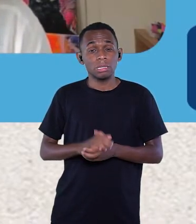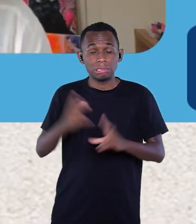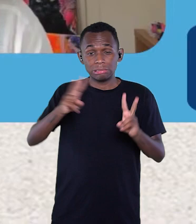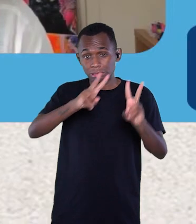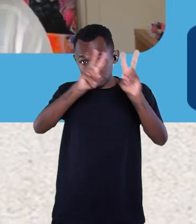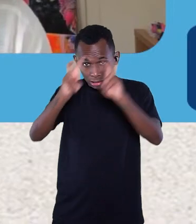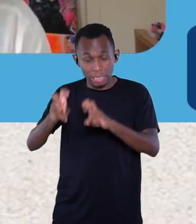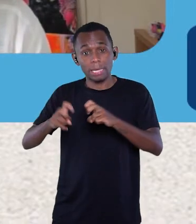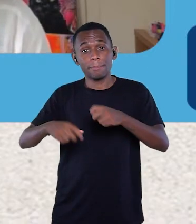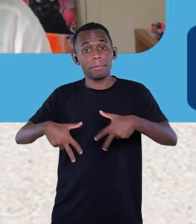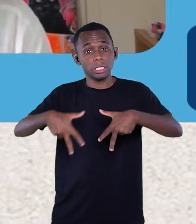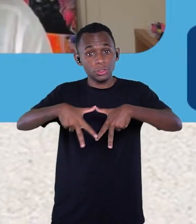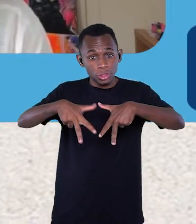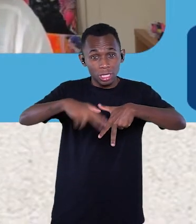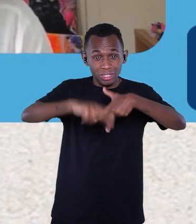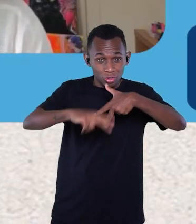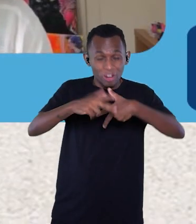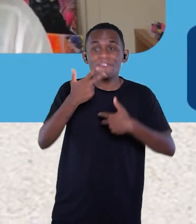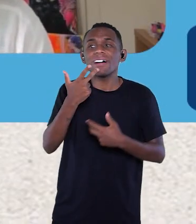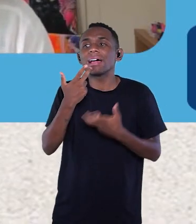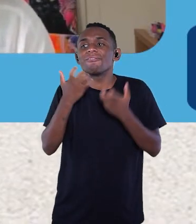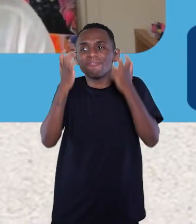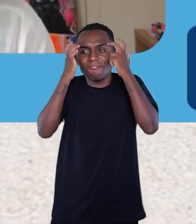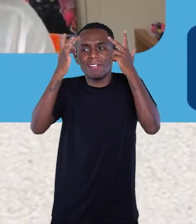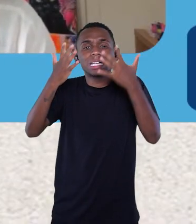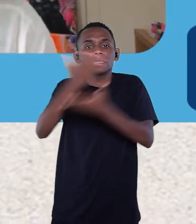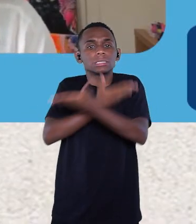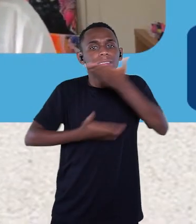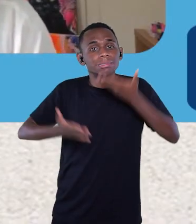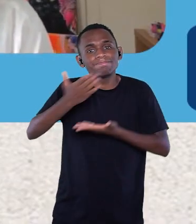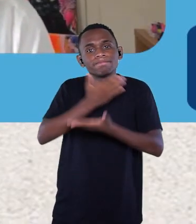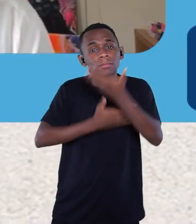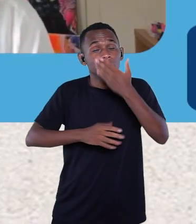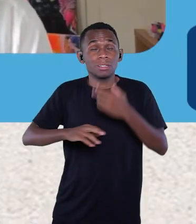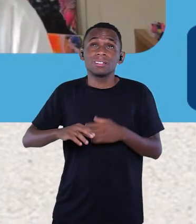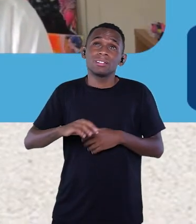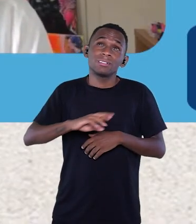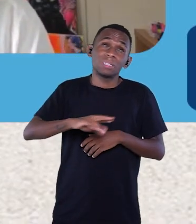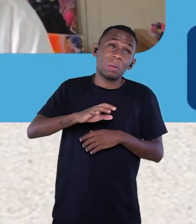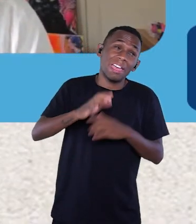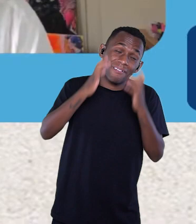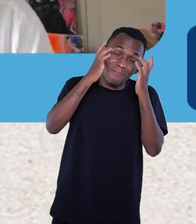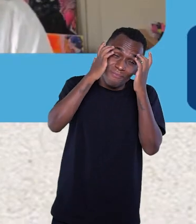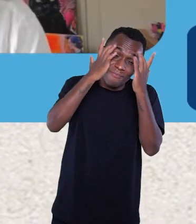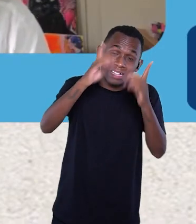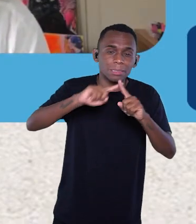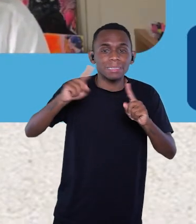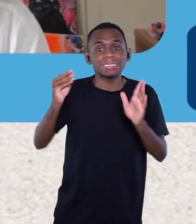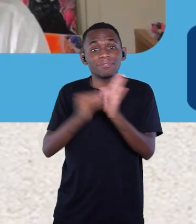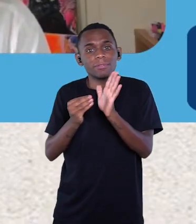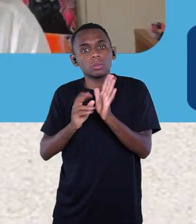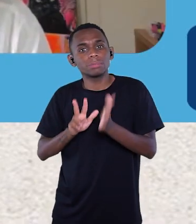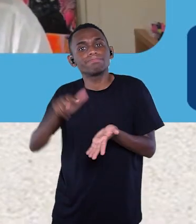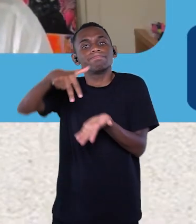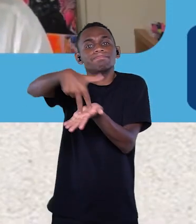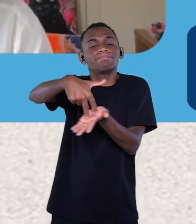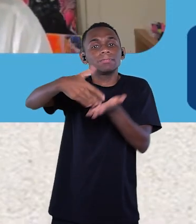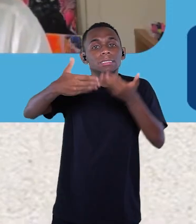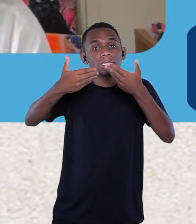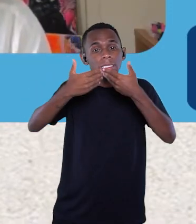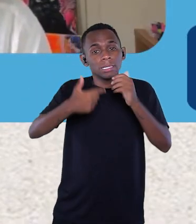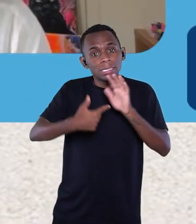tratam a questão do gênero com facilidade. Não que seja fácil, né? Mas não se expõe, não traz a público,